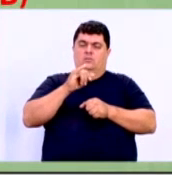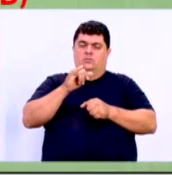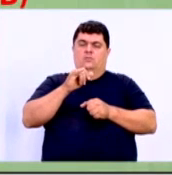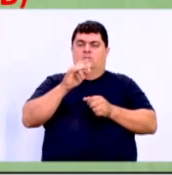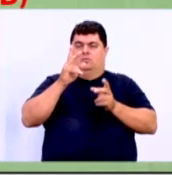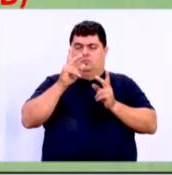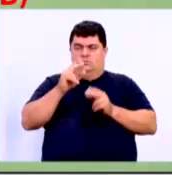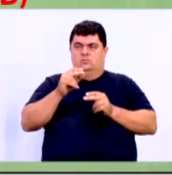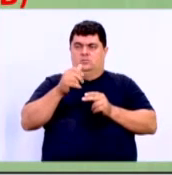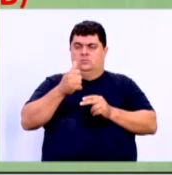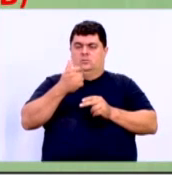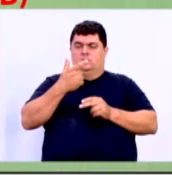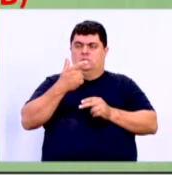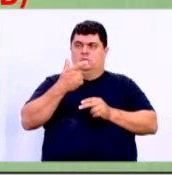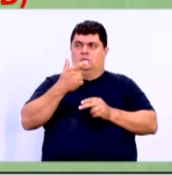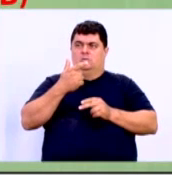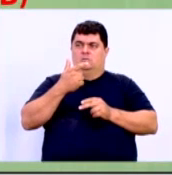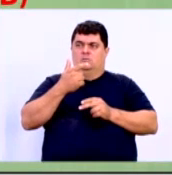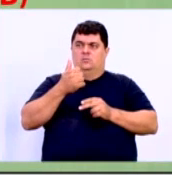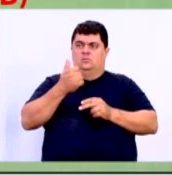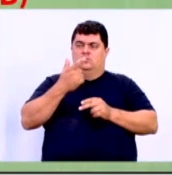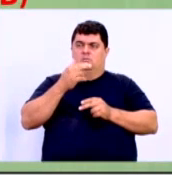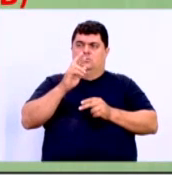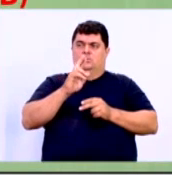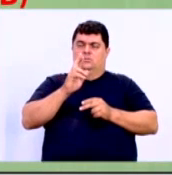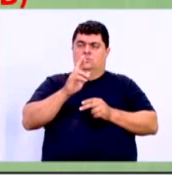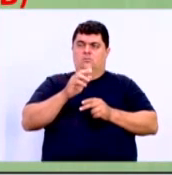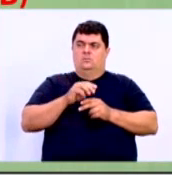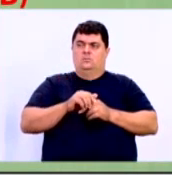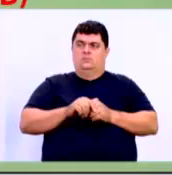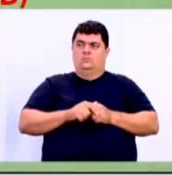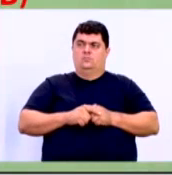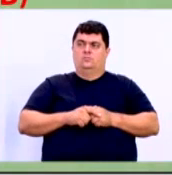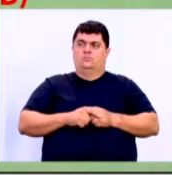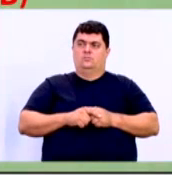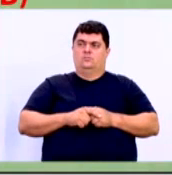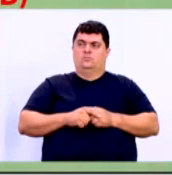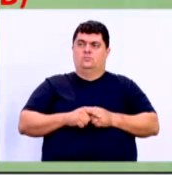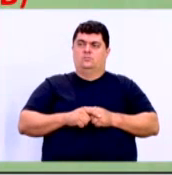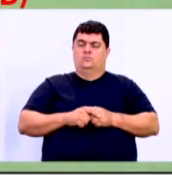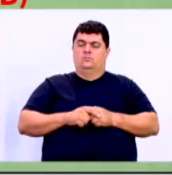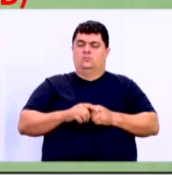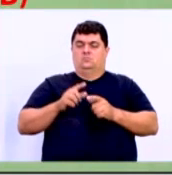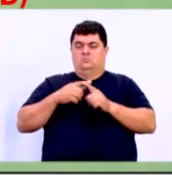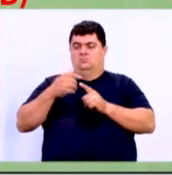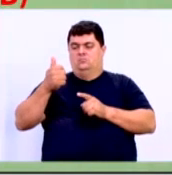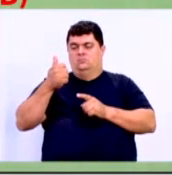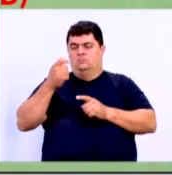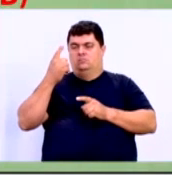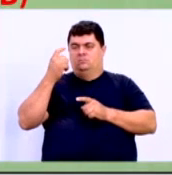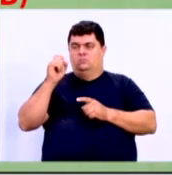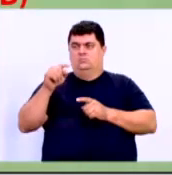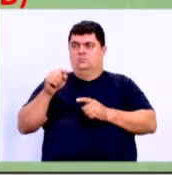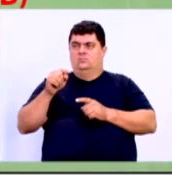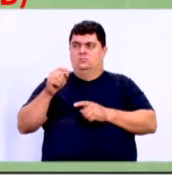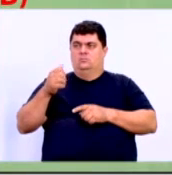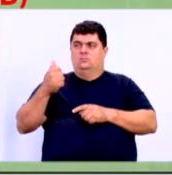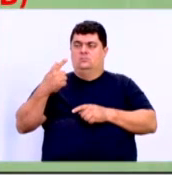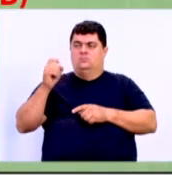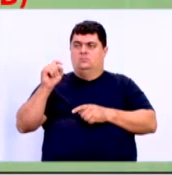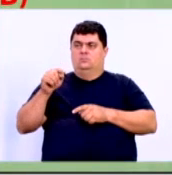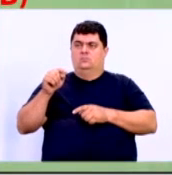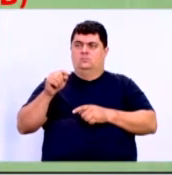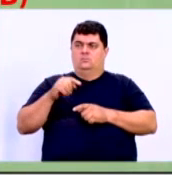dar R$12. Aí é fácil, né? Produzir 1.000 em A, 12 vezes 1.000,